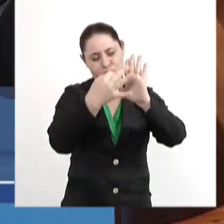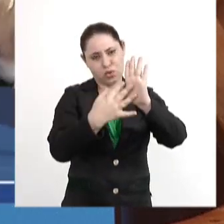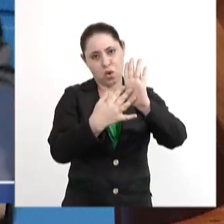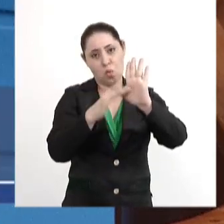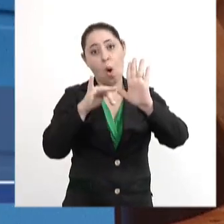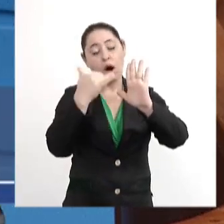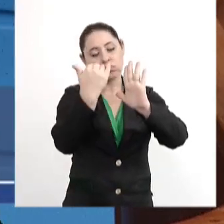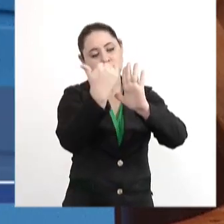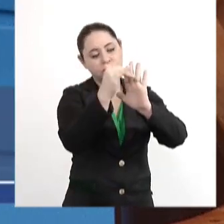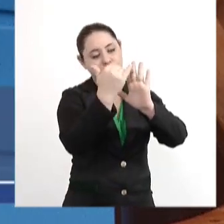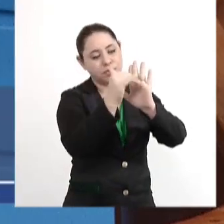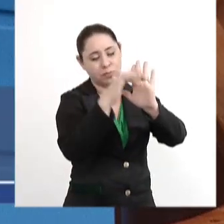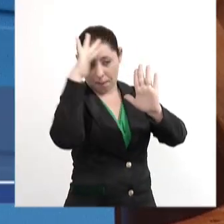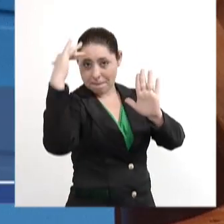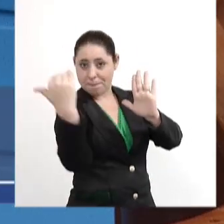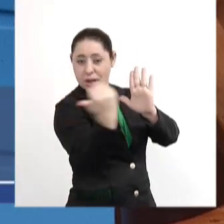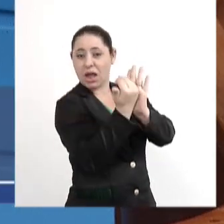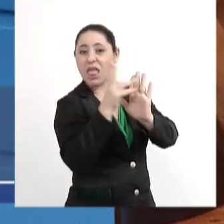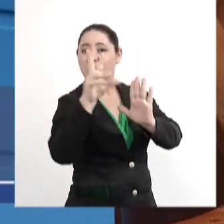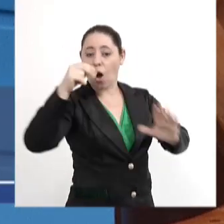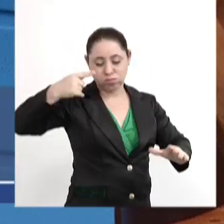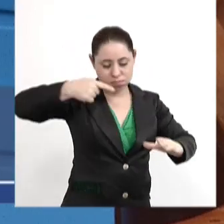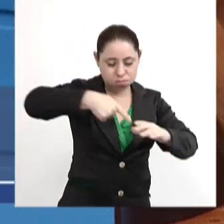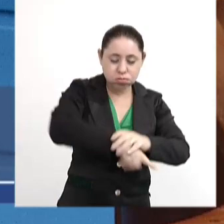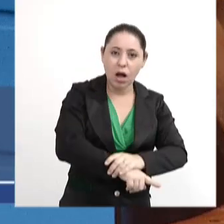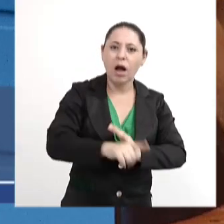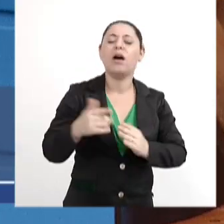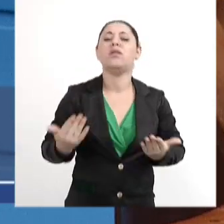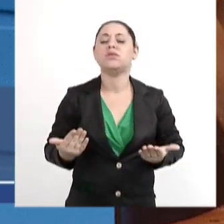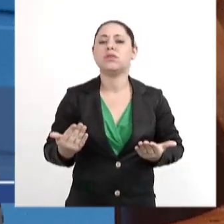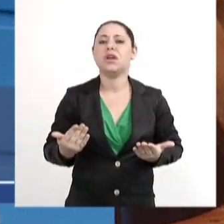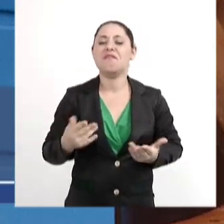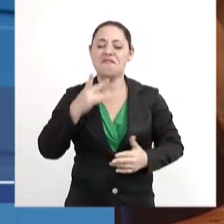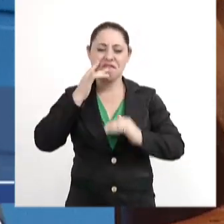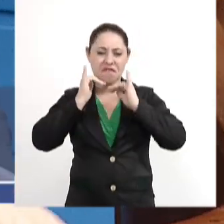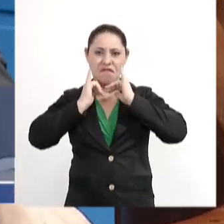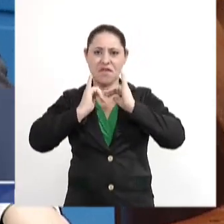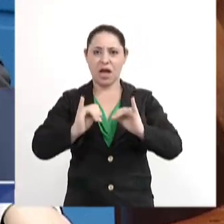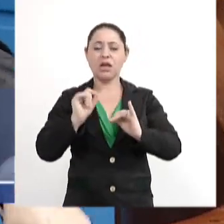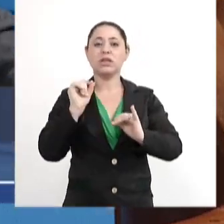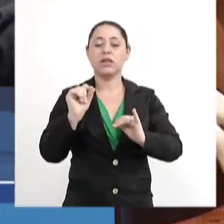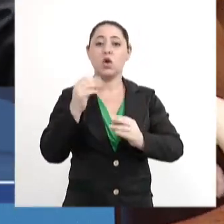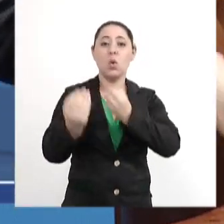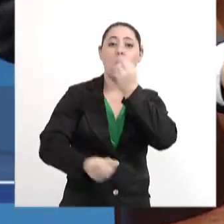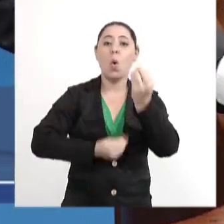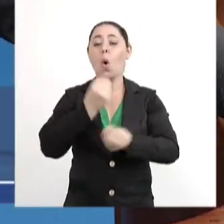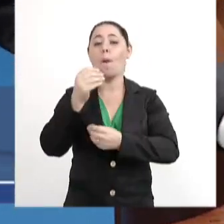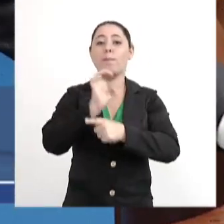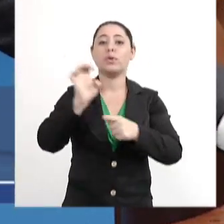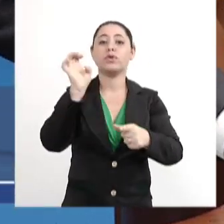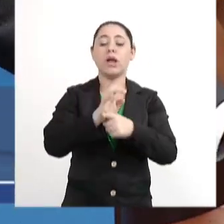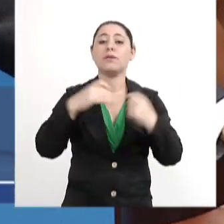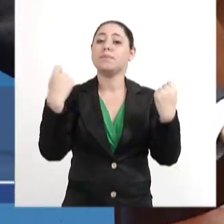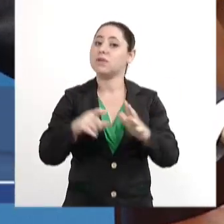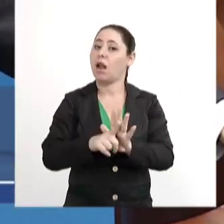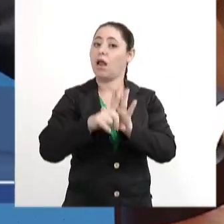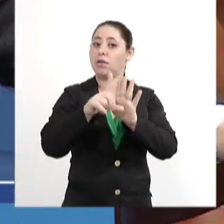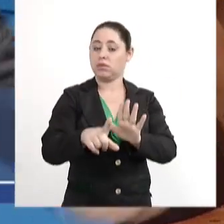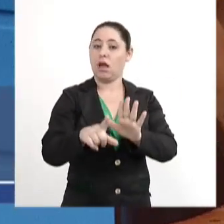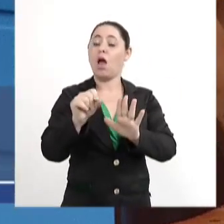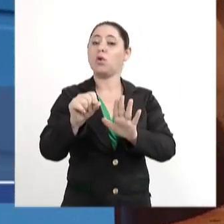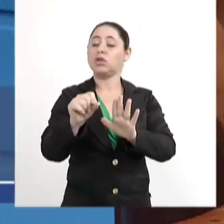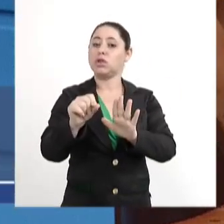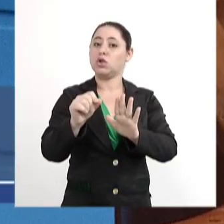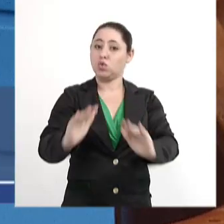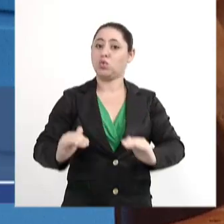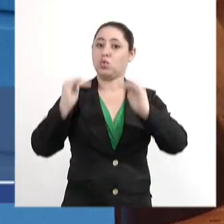critérios gerais e não ir a fundo, deputado Gerson Claro, e dizer como que cada estado deve legislar. É isso que o